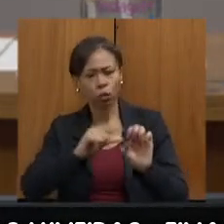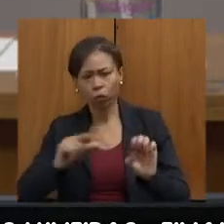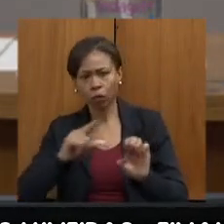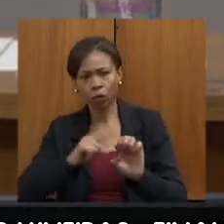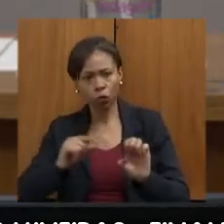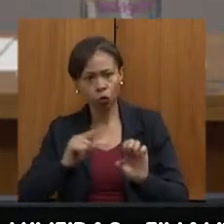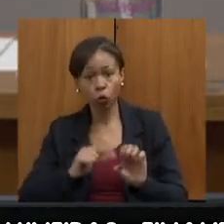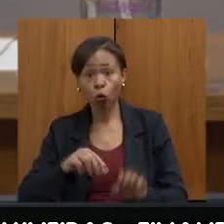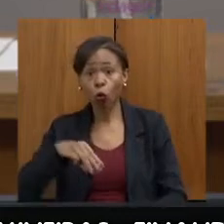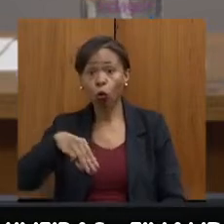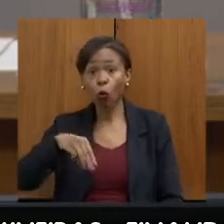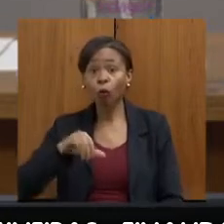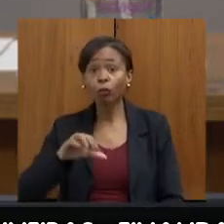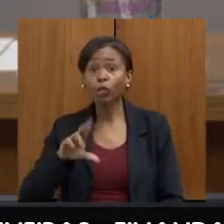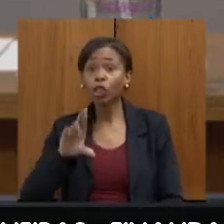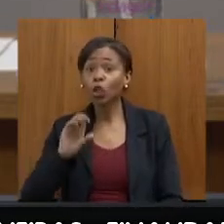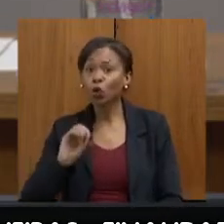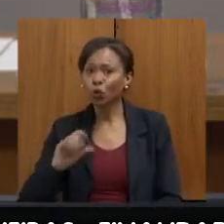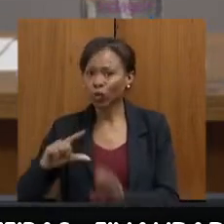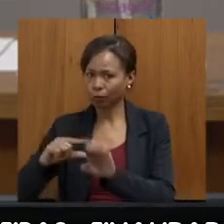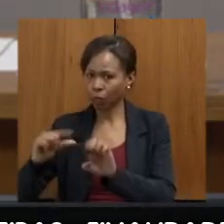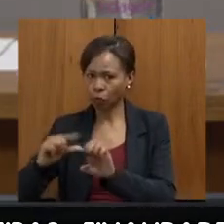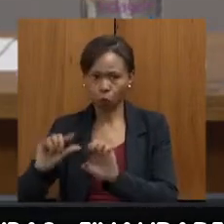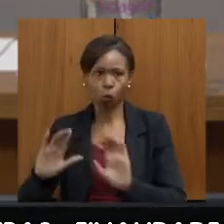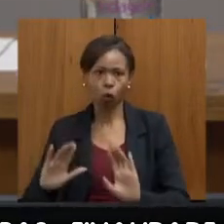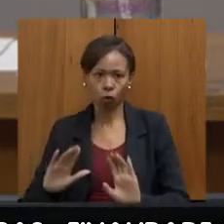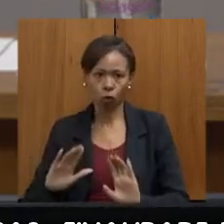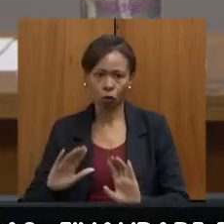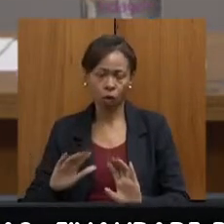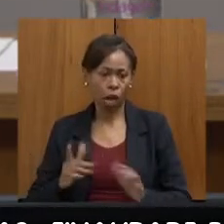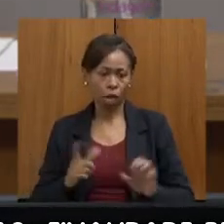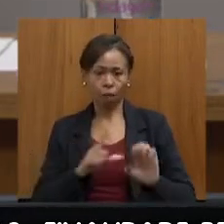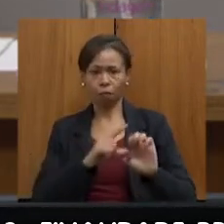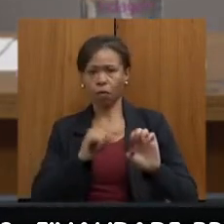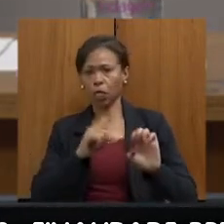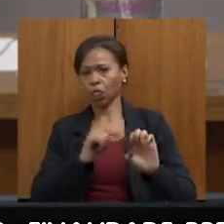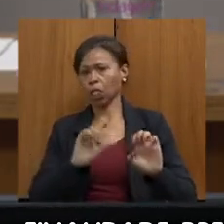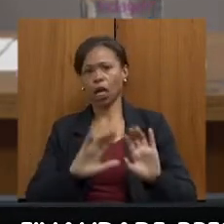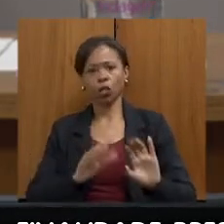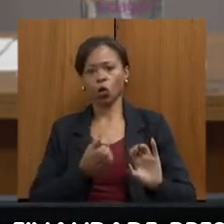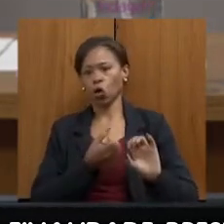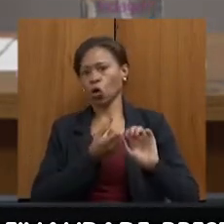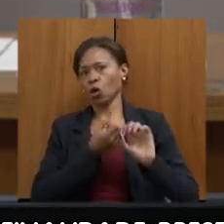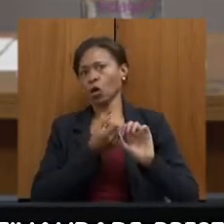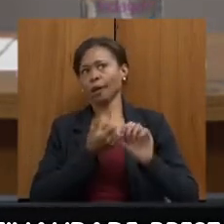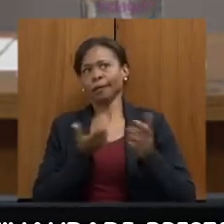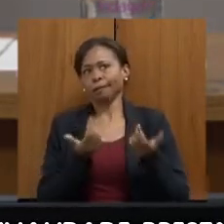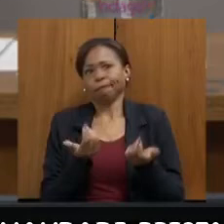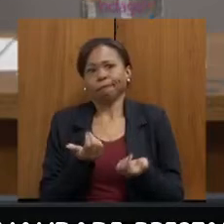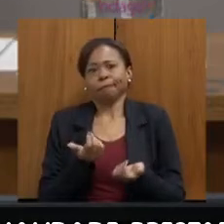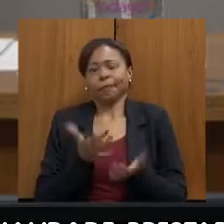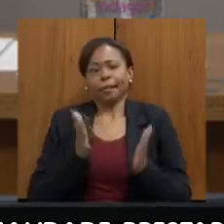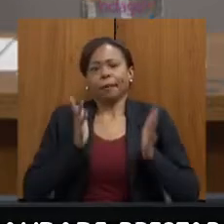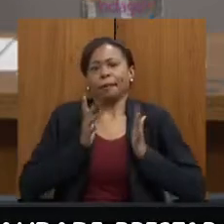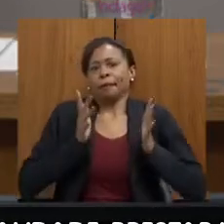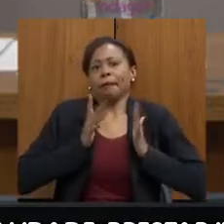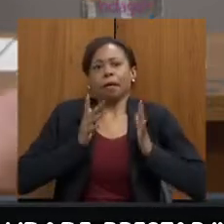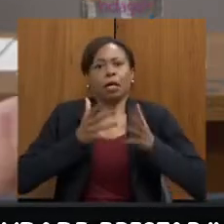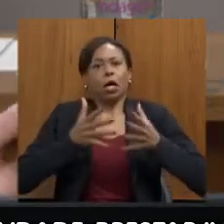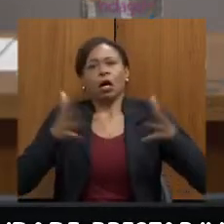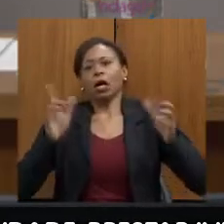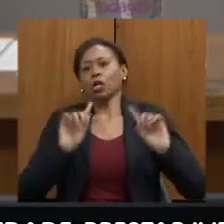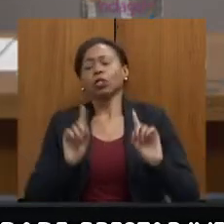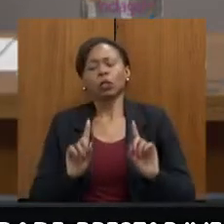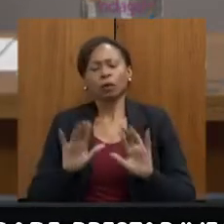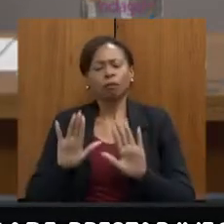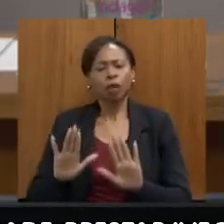a vinda do microempreendedor que ninguém tá falando de grande empresário já tá falando de uma pessoa que conseguiu a muito custo comprar um ônibus comprar dois